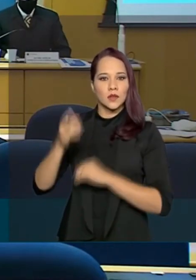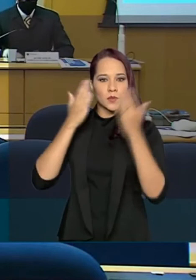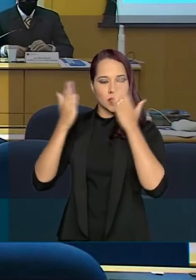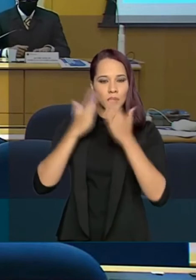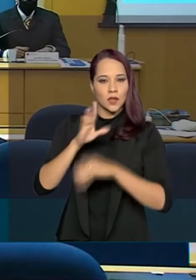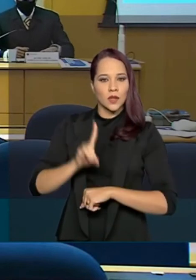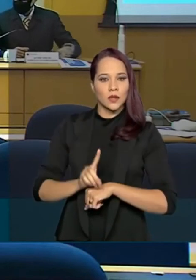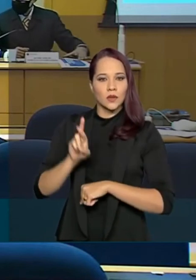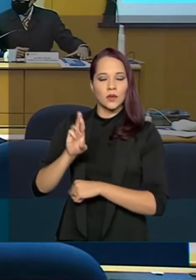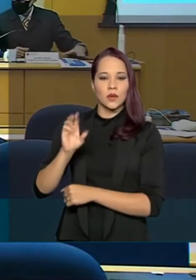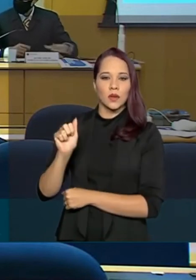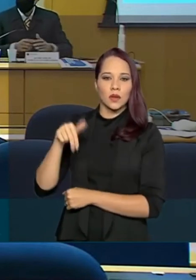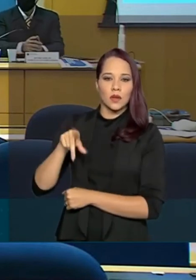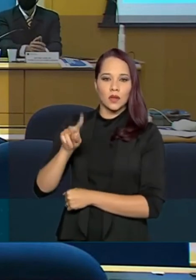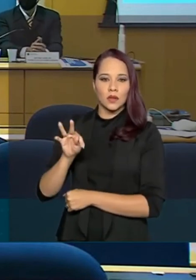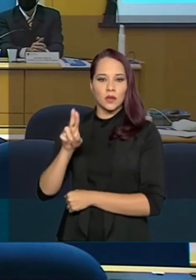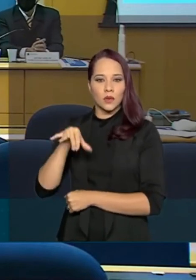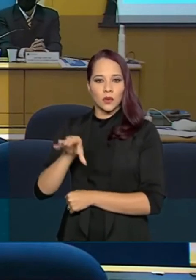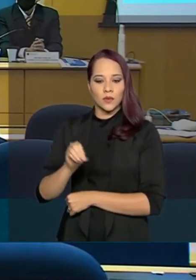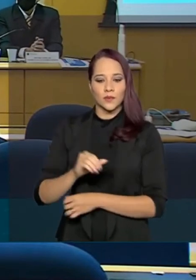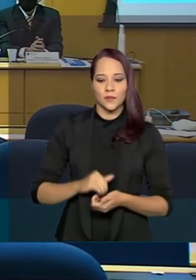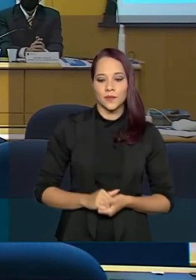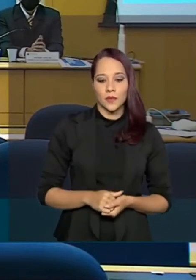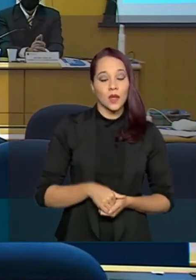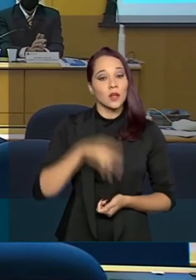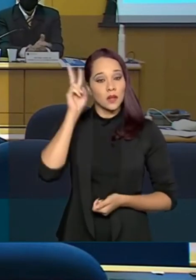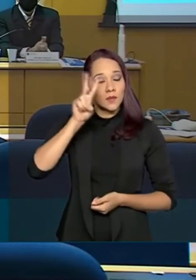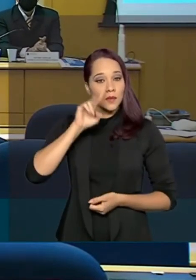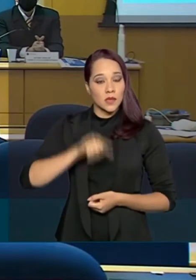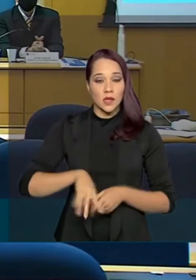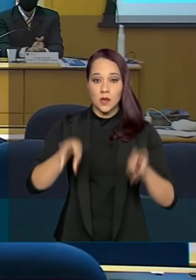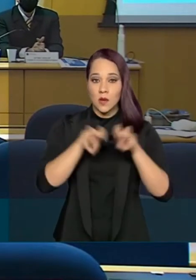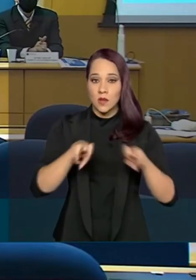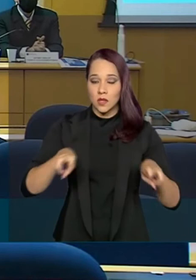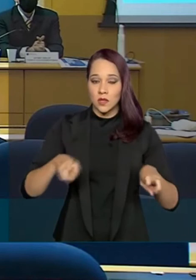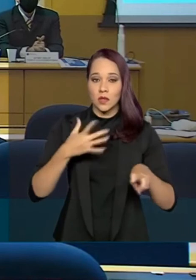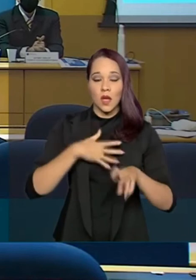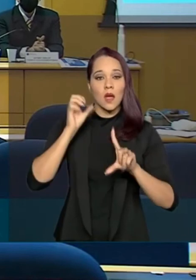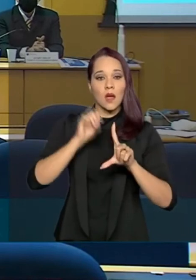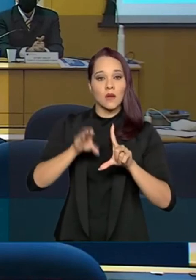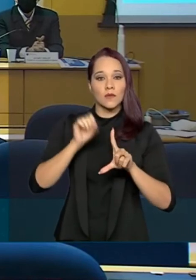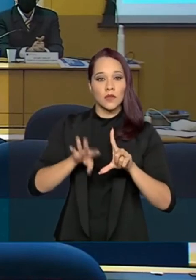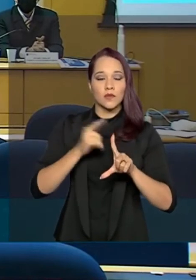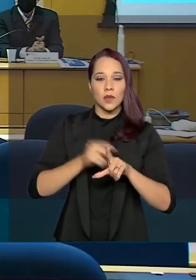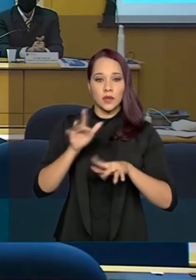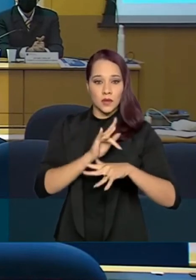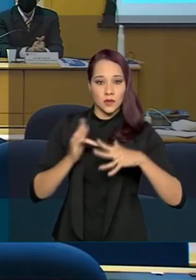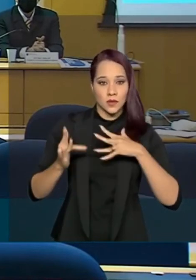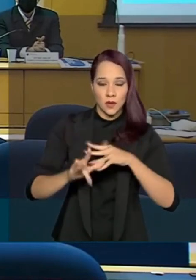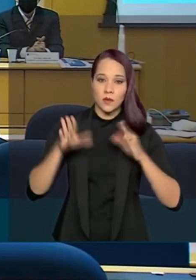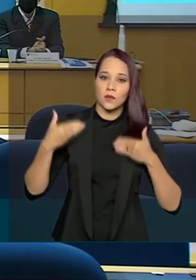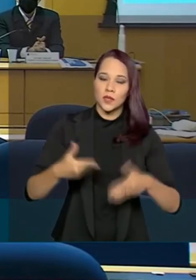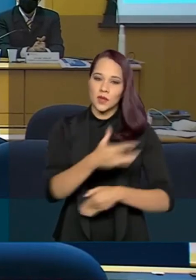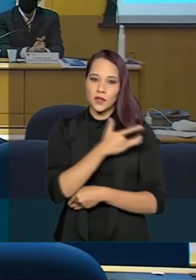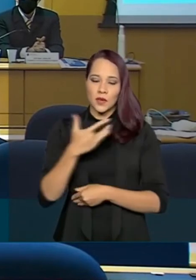Psiquiatria, Dr. Antônio Geraldo. Nós lembramos que esta coletiva está sendo transmitida ao vivo pelas redes sociais do Ministério